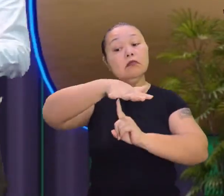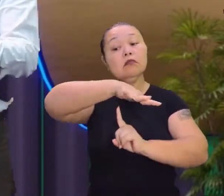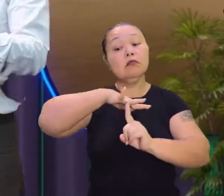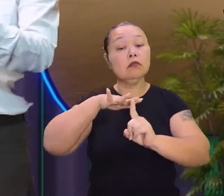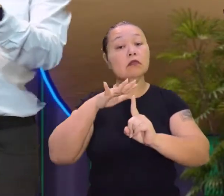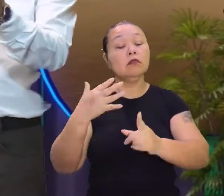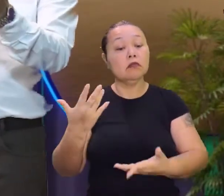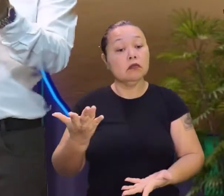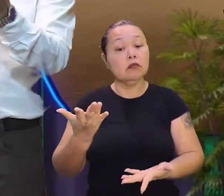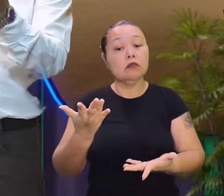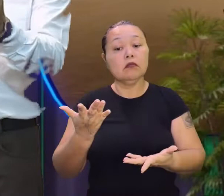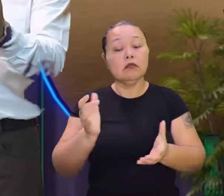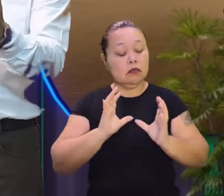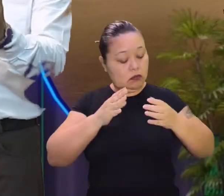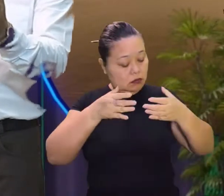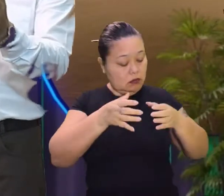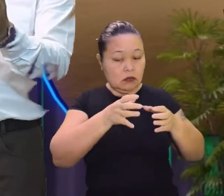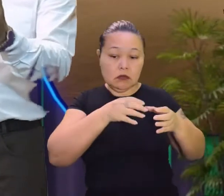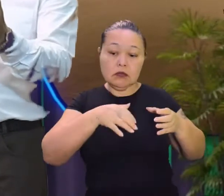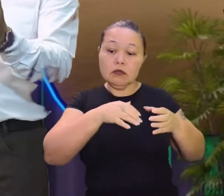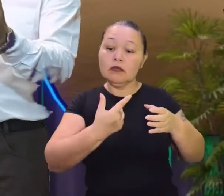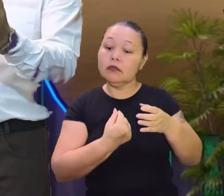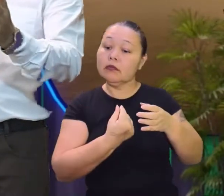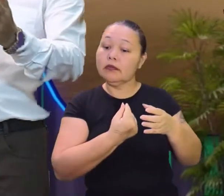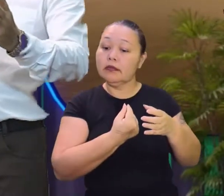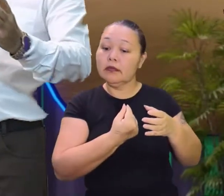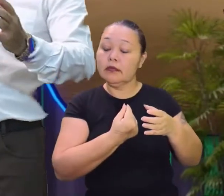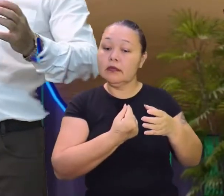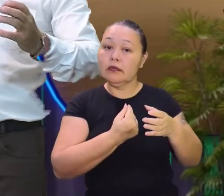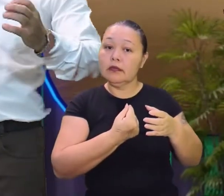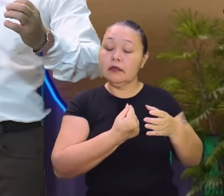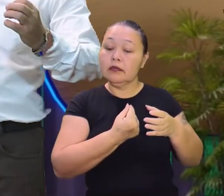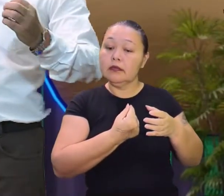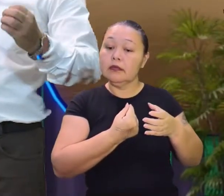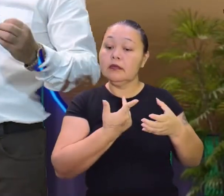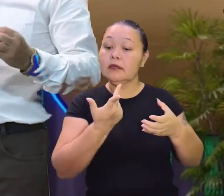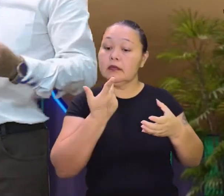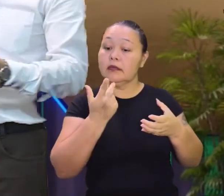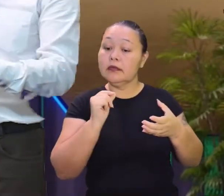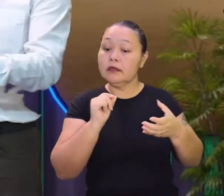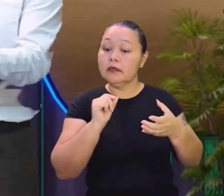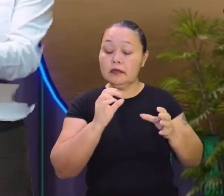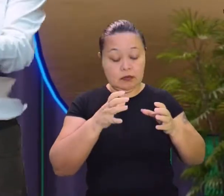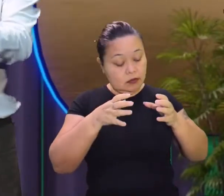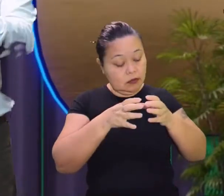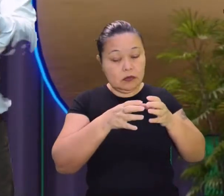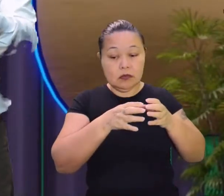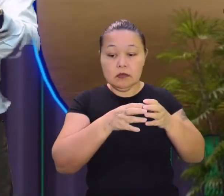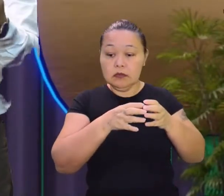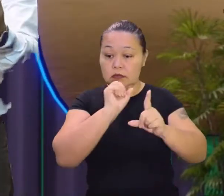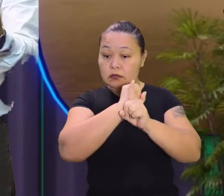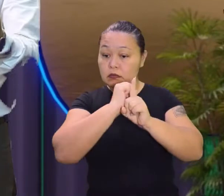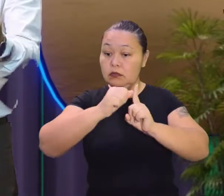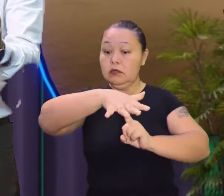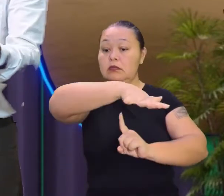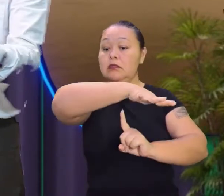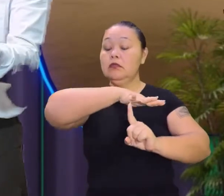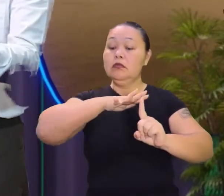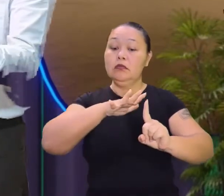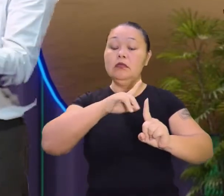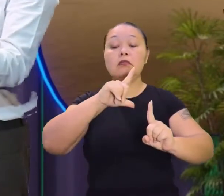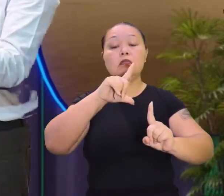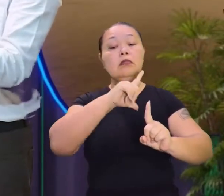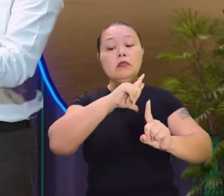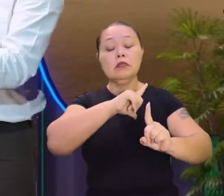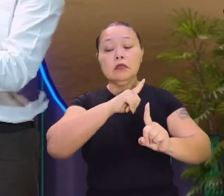Exato. Concentrar renda quer dizer que uma determinada sociedade